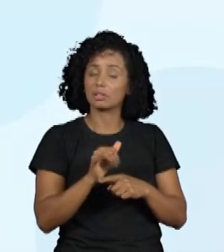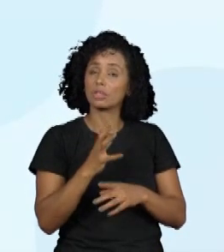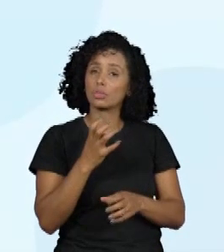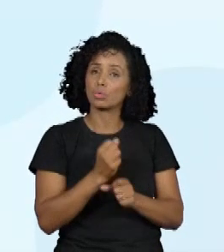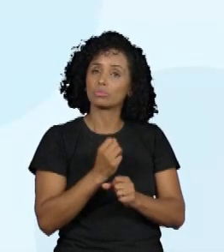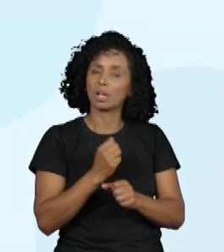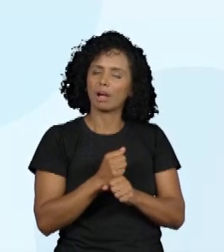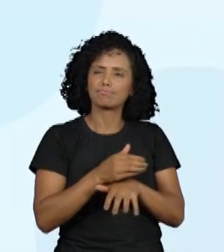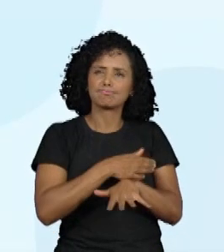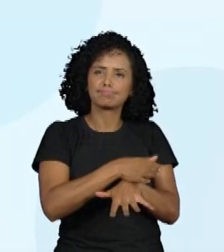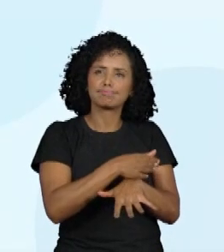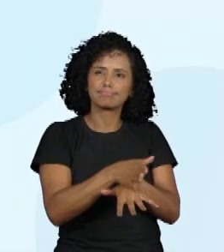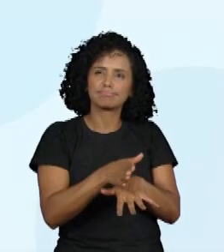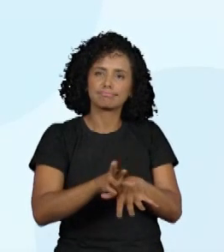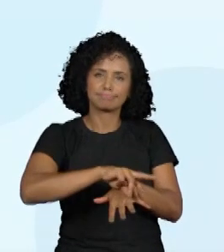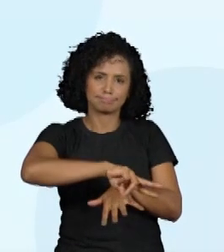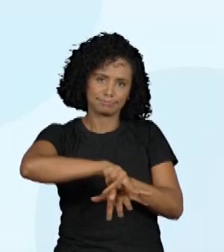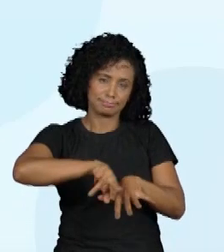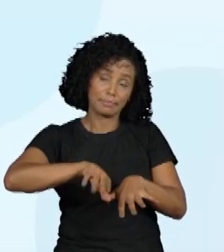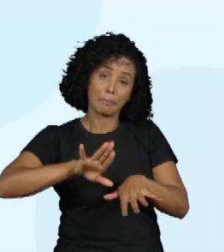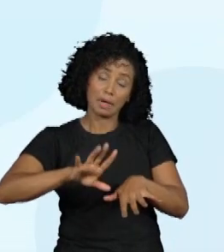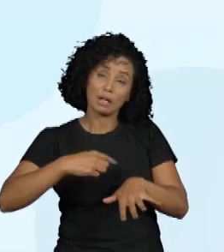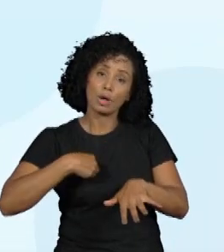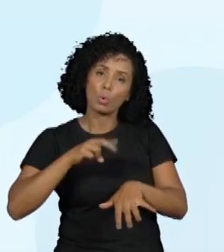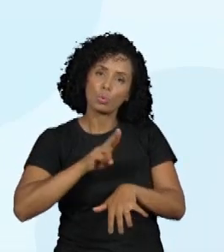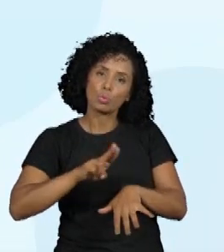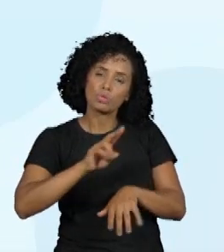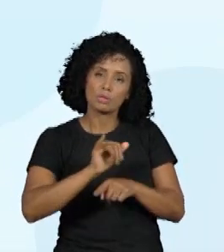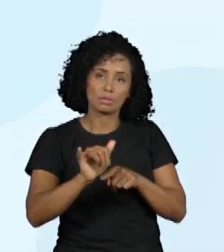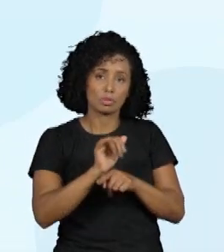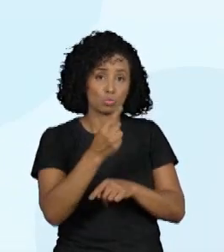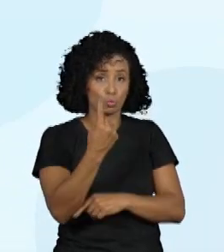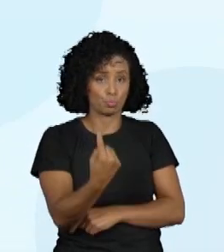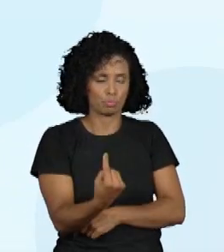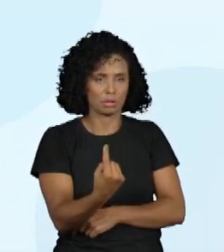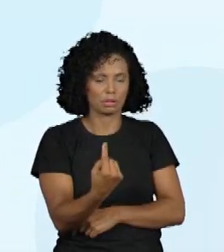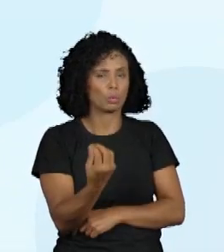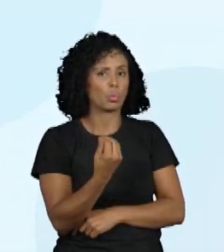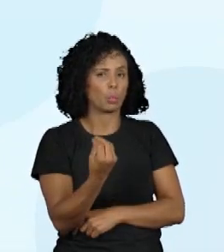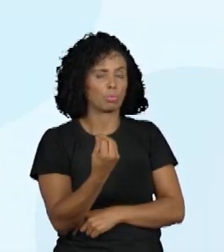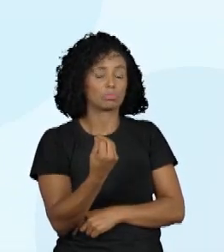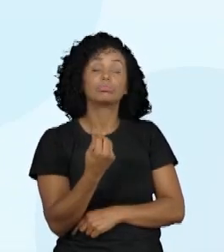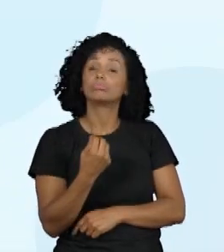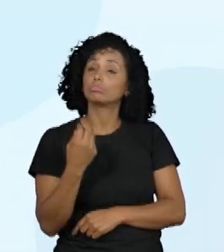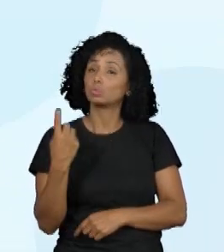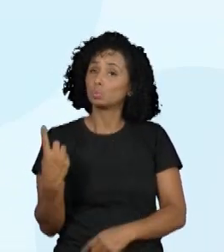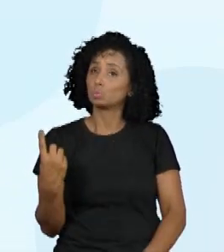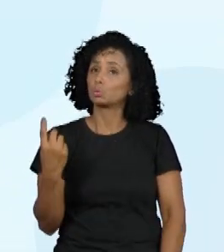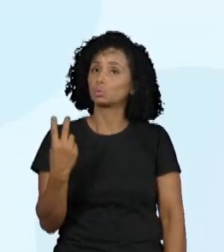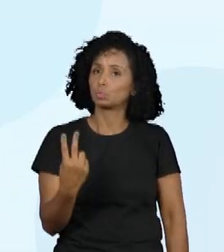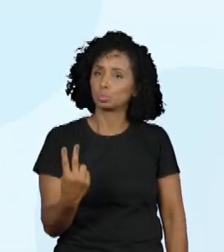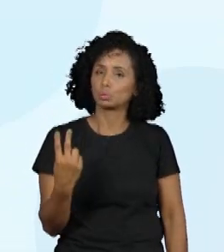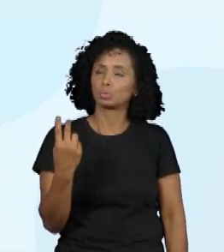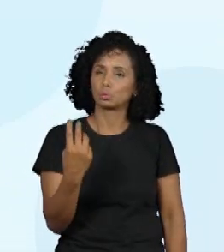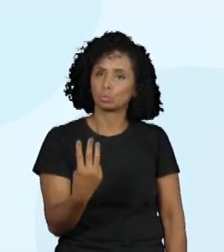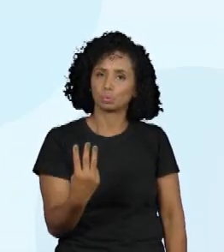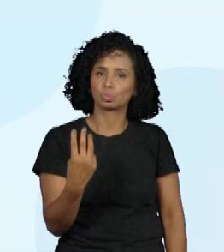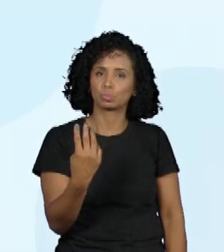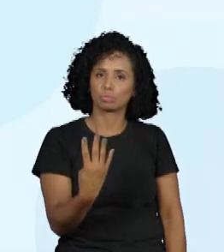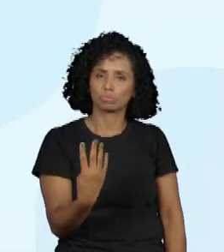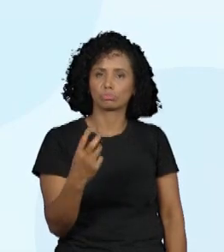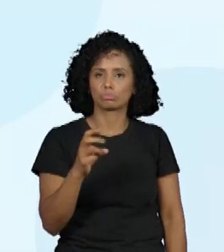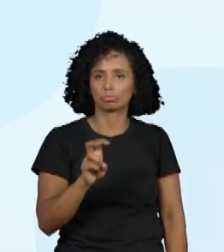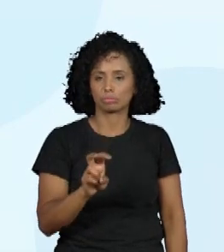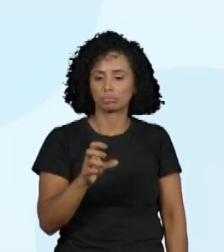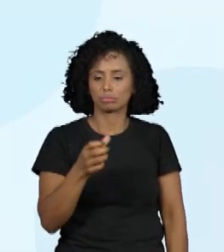foi a estratégia que eu usei mesmo? Você foi seguindo a ordem, né? E contando de uma em uma e circulando para